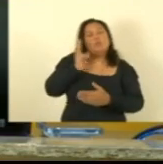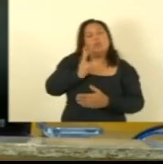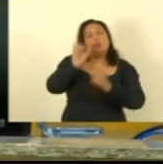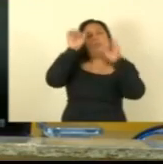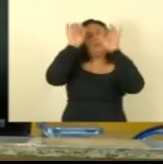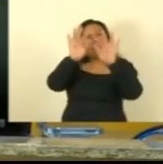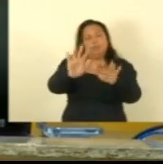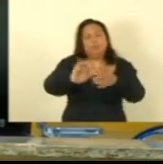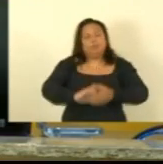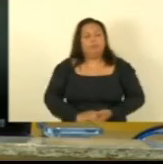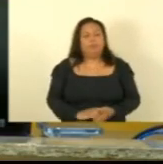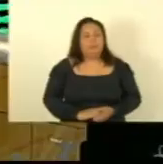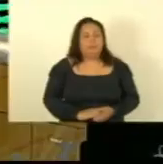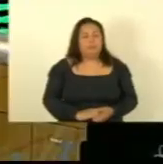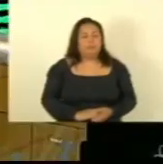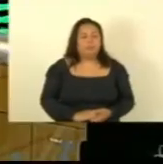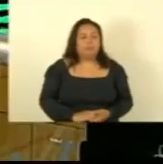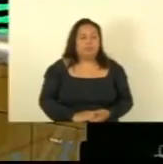nos abençoando.